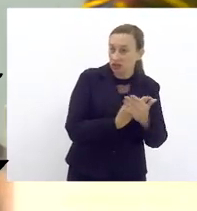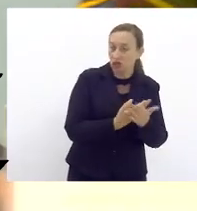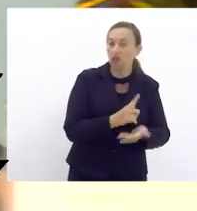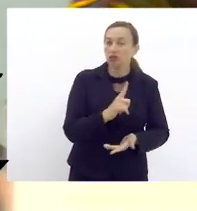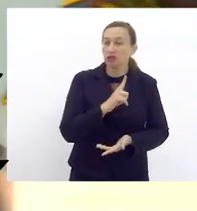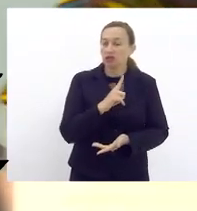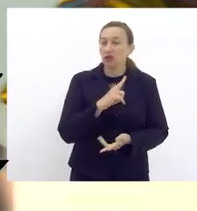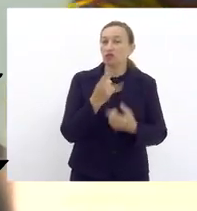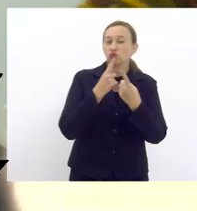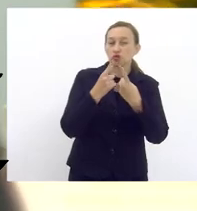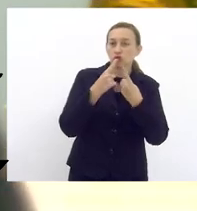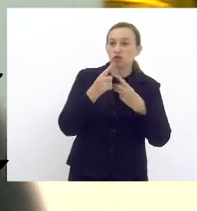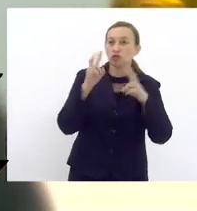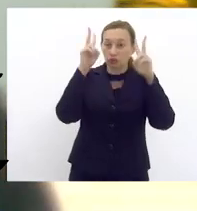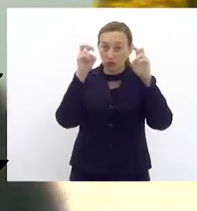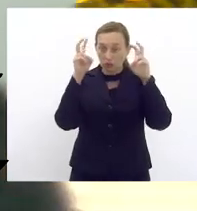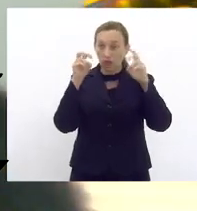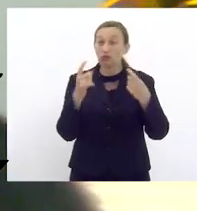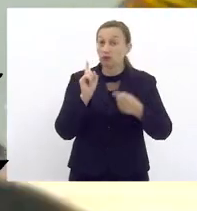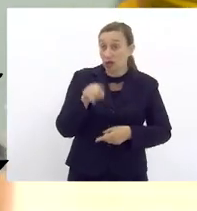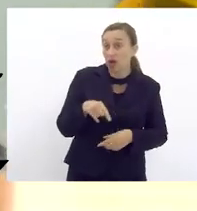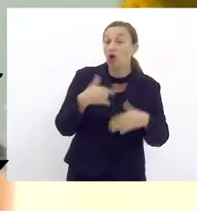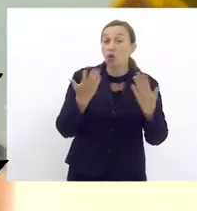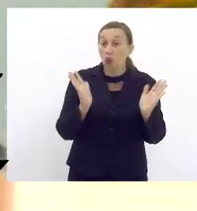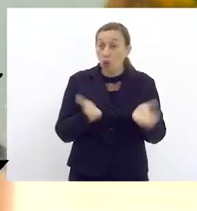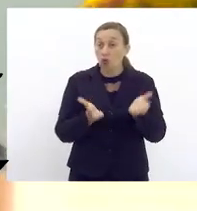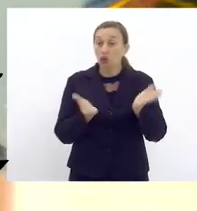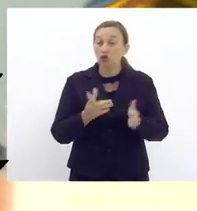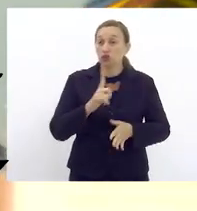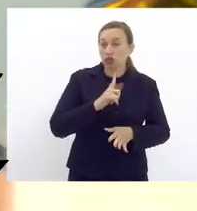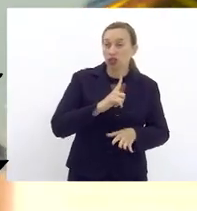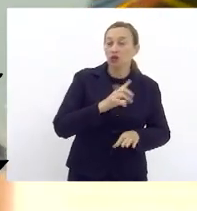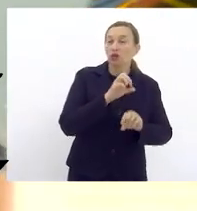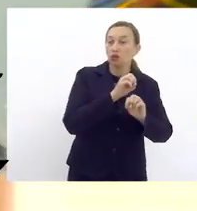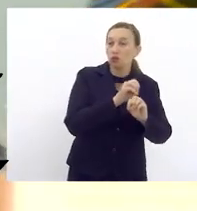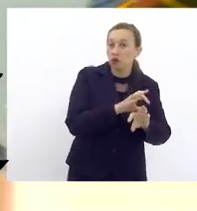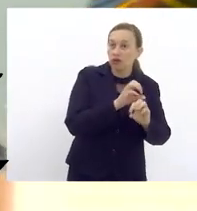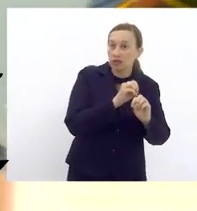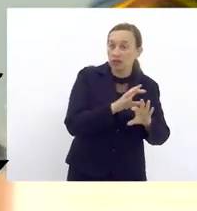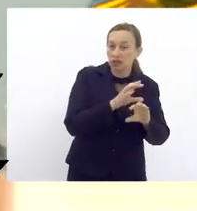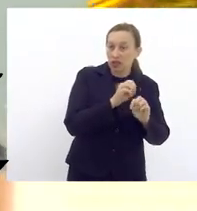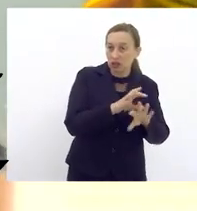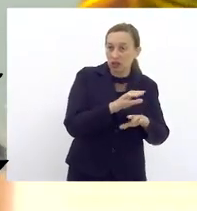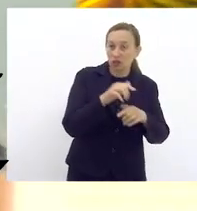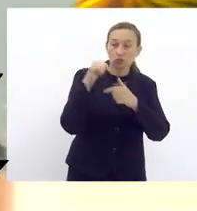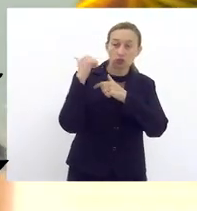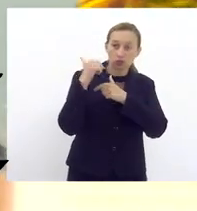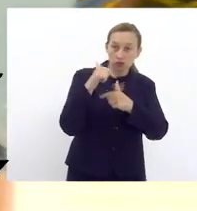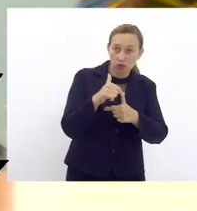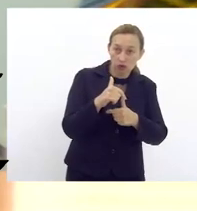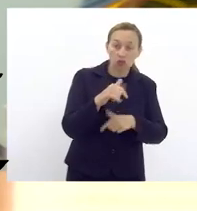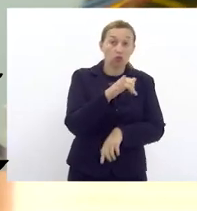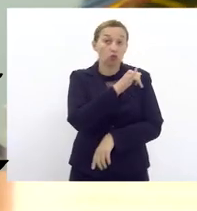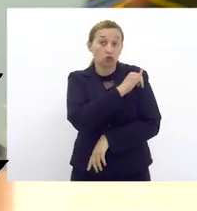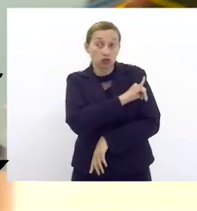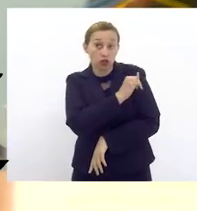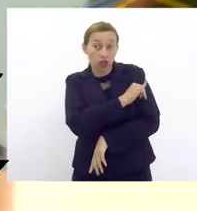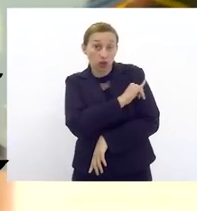até um debate sobre isso né Hoje existe o ensino confessional no Rio de Janeiro né